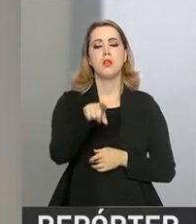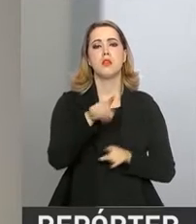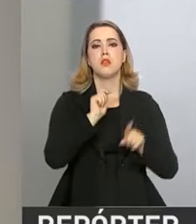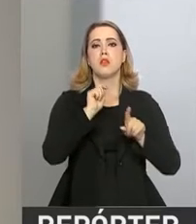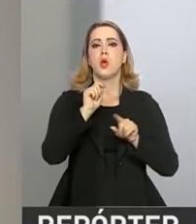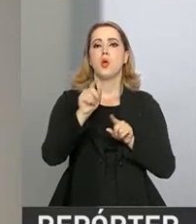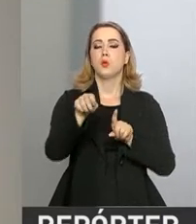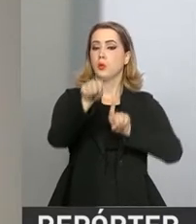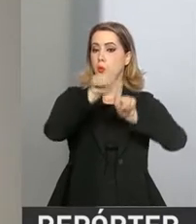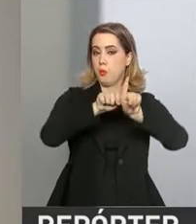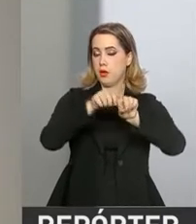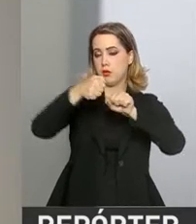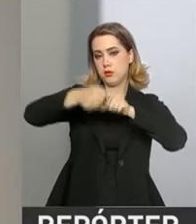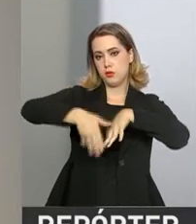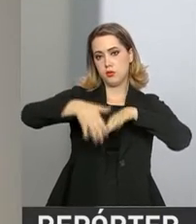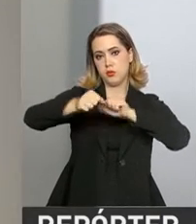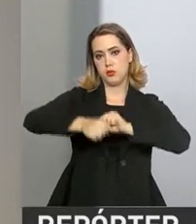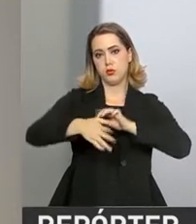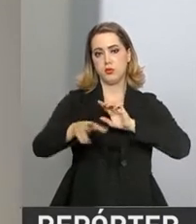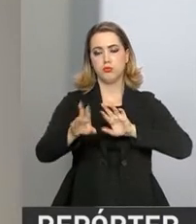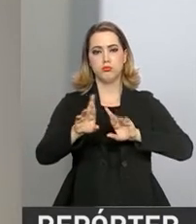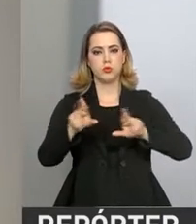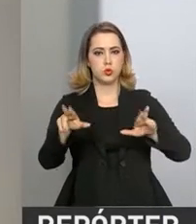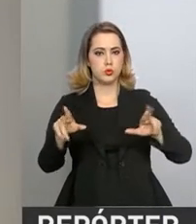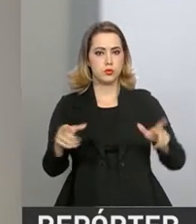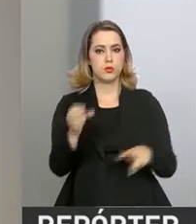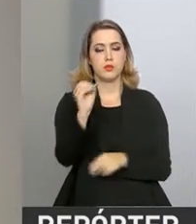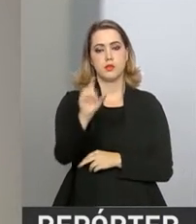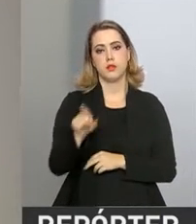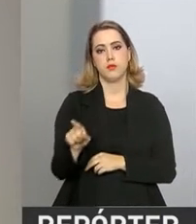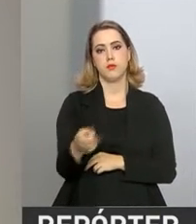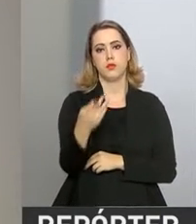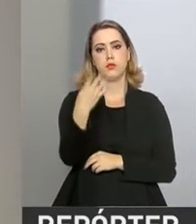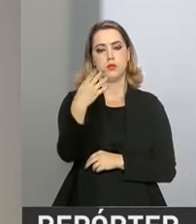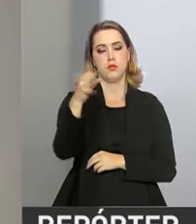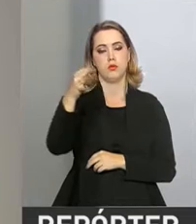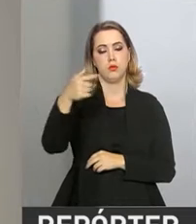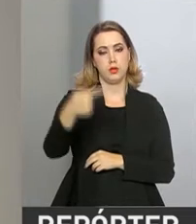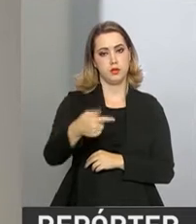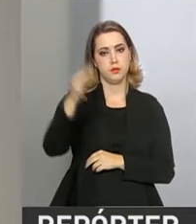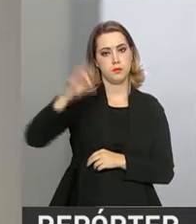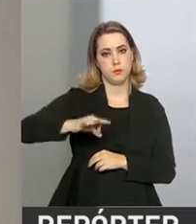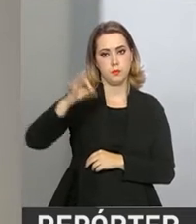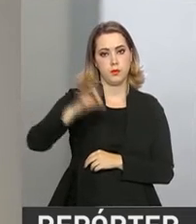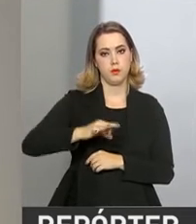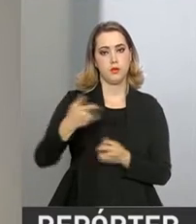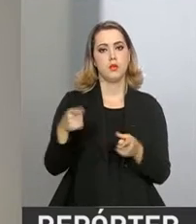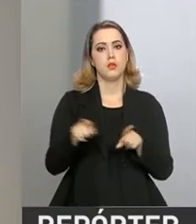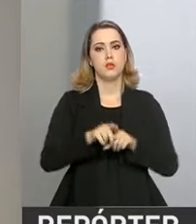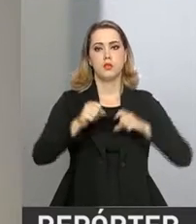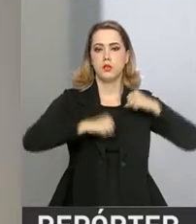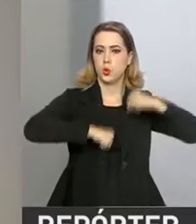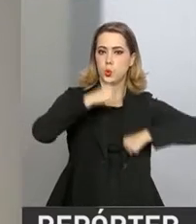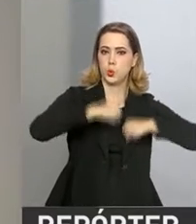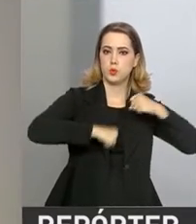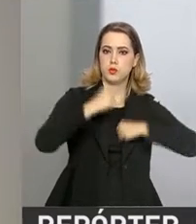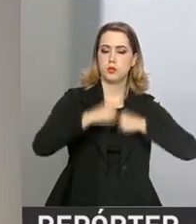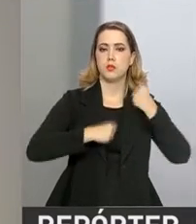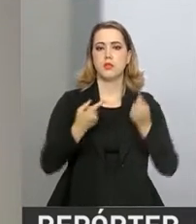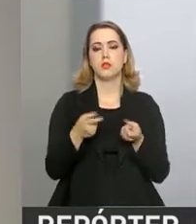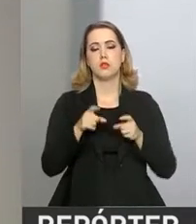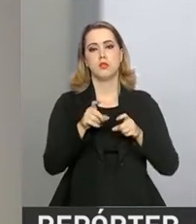é vale on 0,47 por cento puxado principalmente pela indústria extrativa que teve uma variação